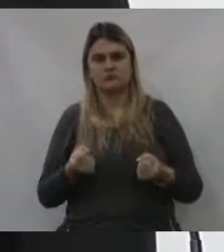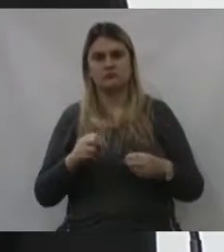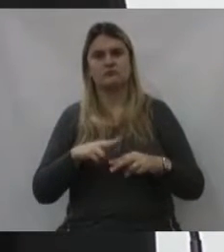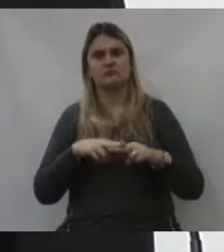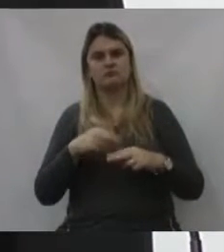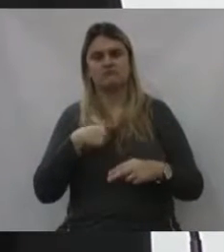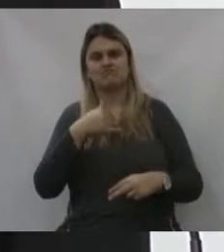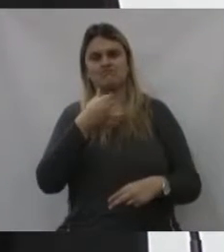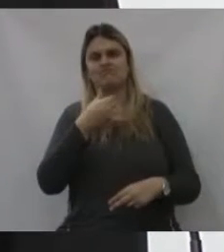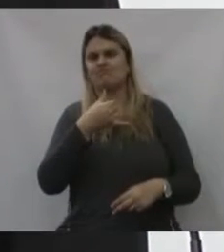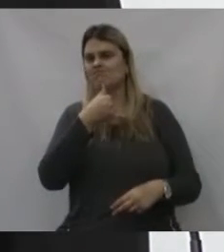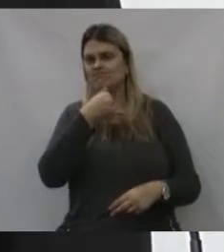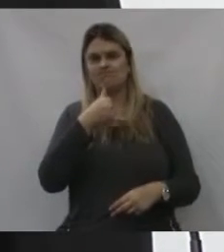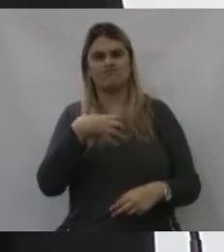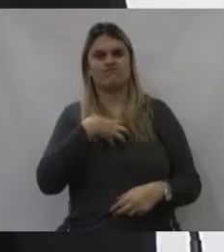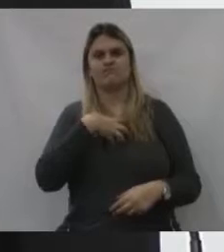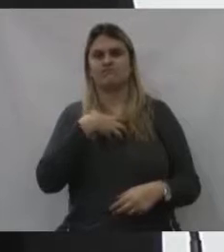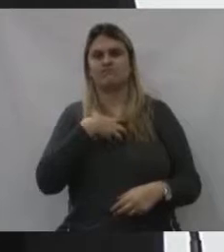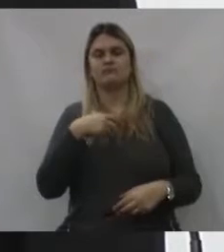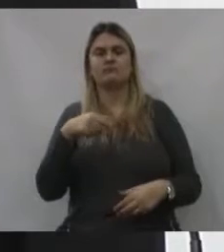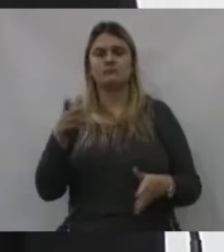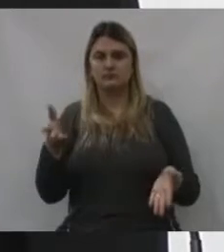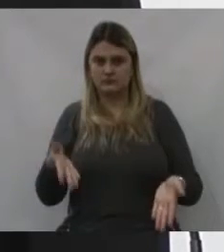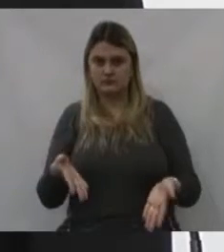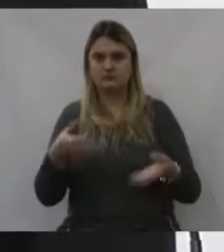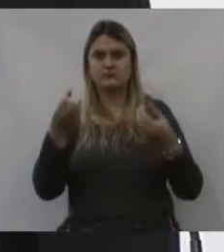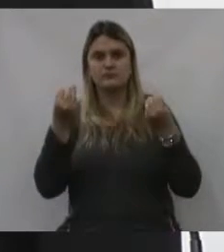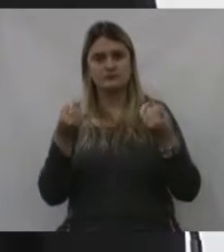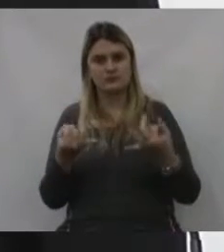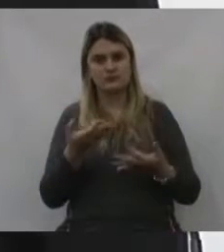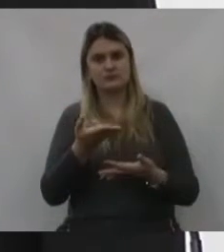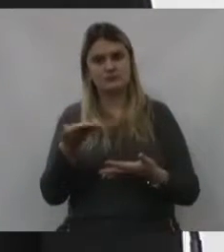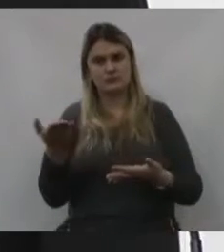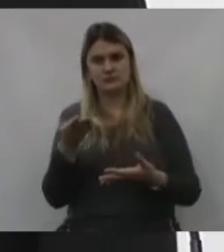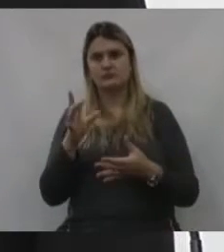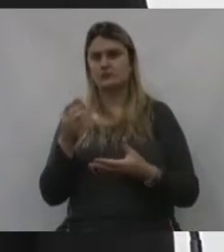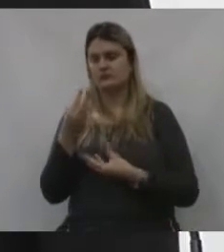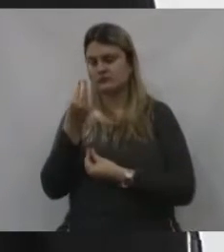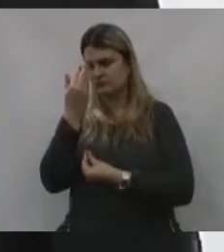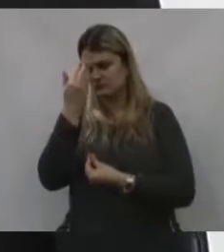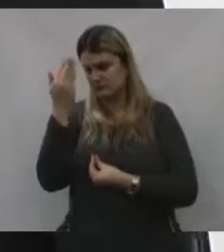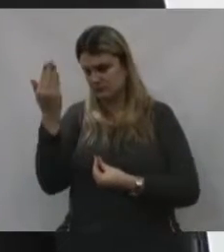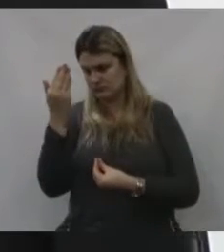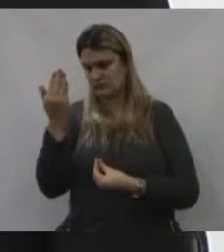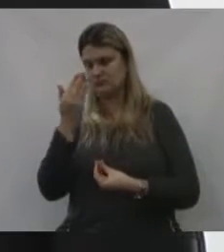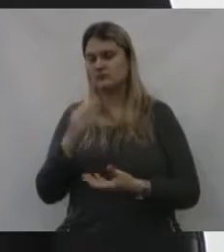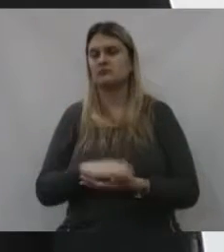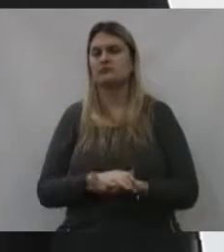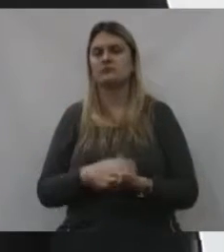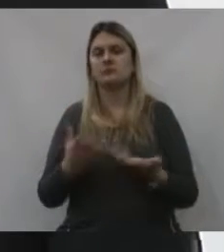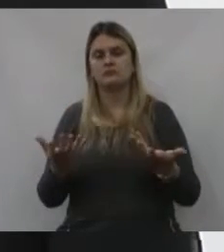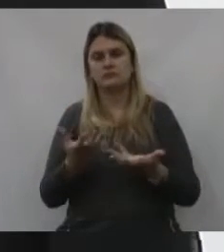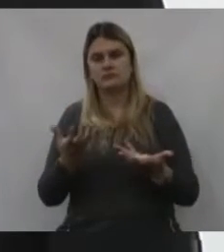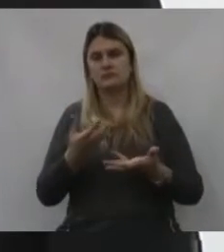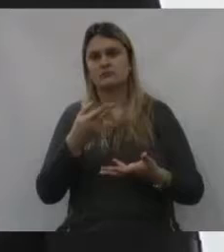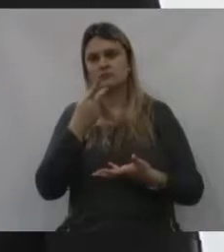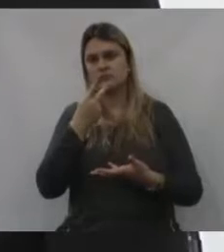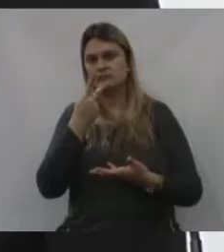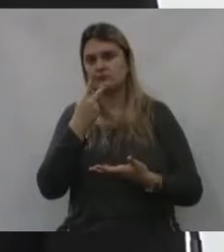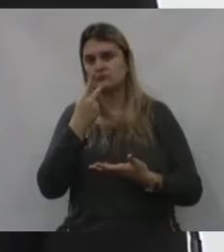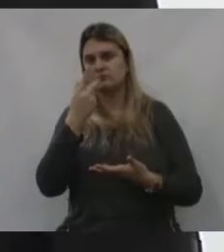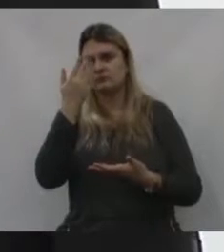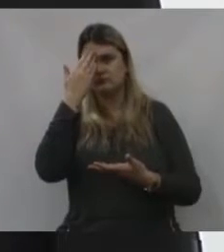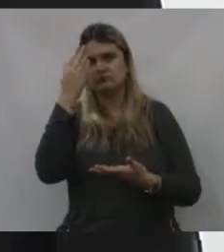não é aceitável. Por isso a minha indignação e de estar aqui esclarecendo isso para vocês. Seria isso que eu queria colocar.